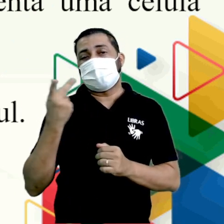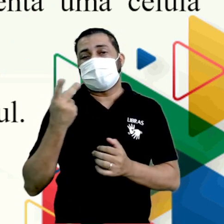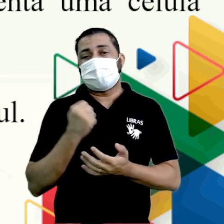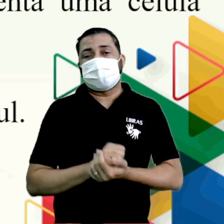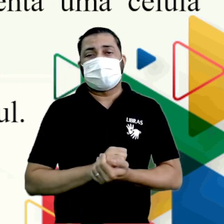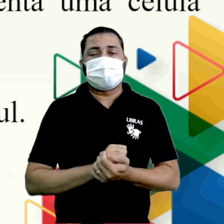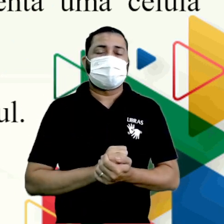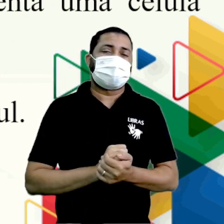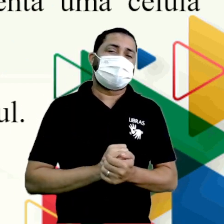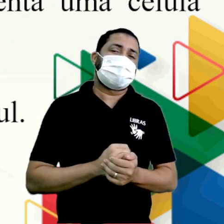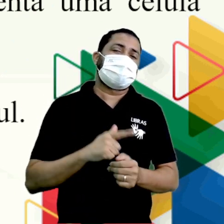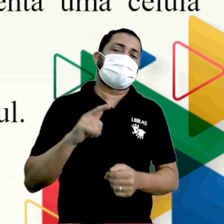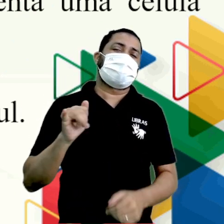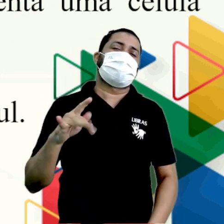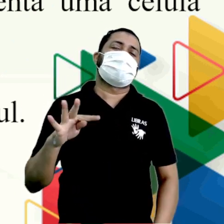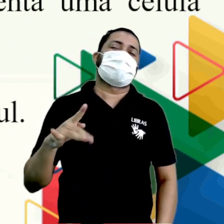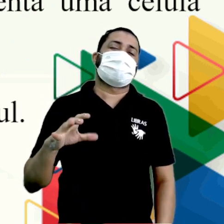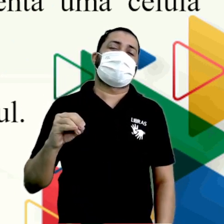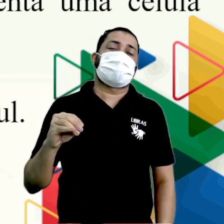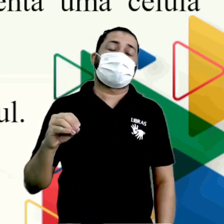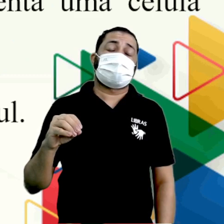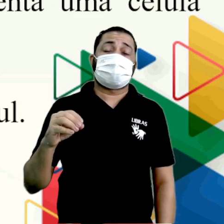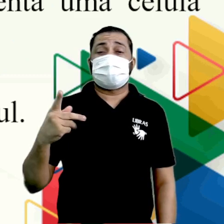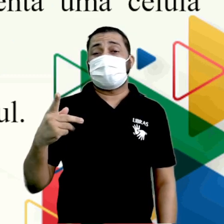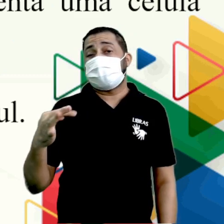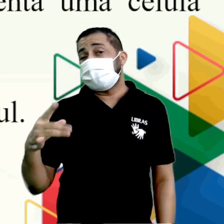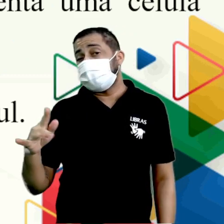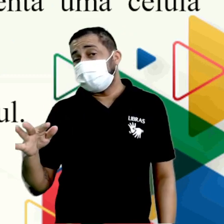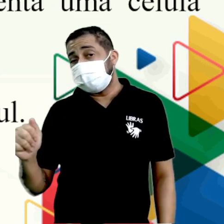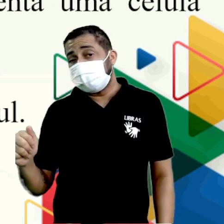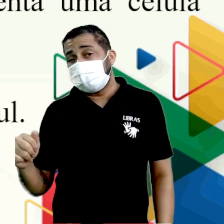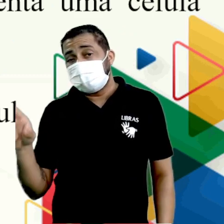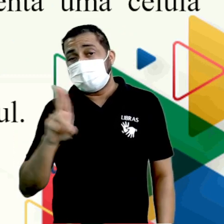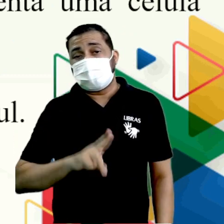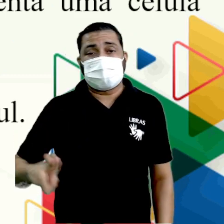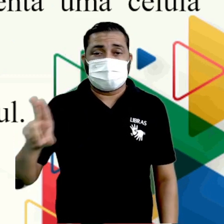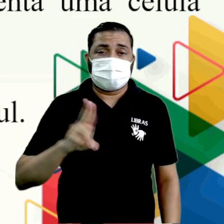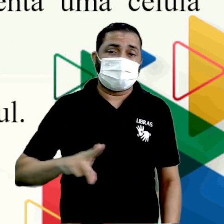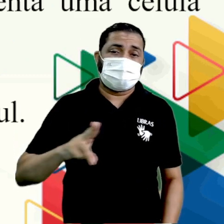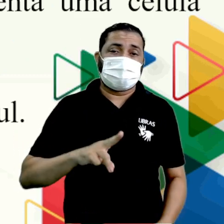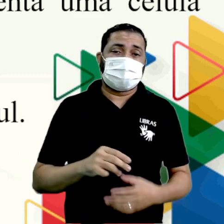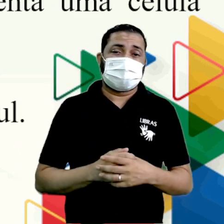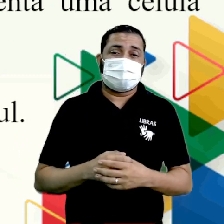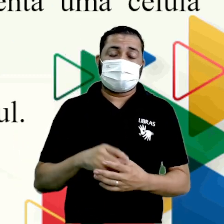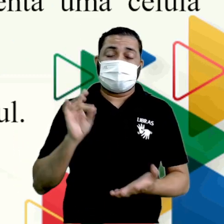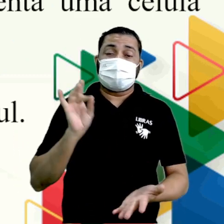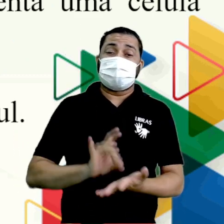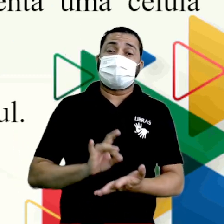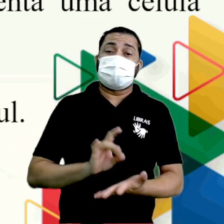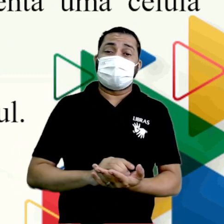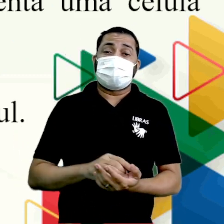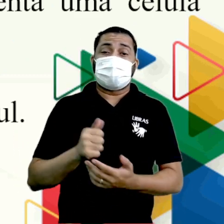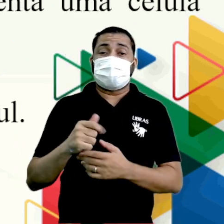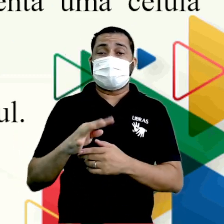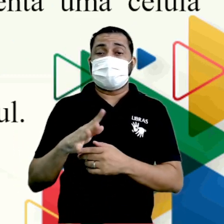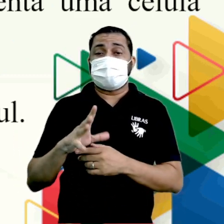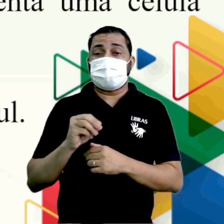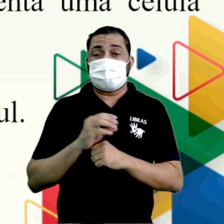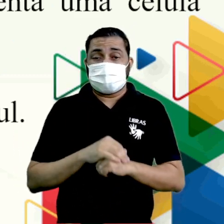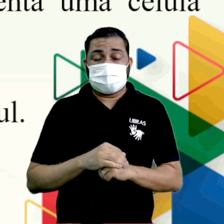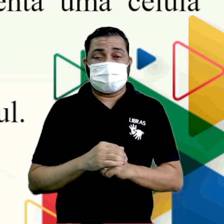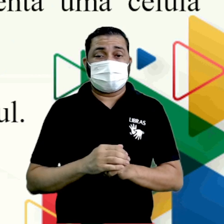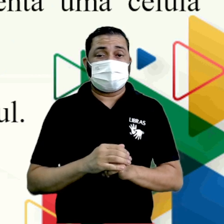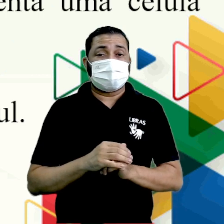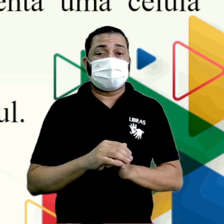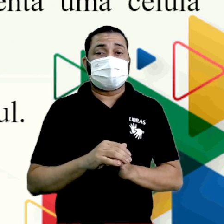a galvanoplastia usa a eletrólise com eletrodos ativos, não inertes.